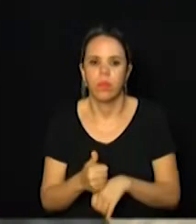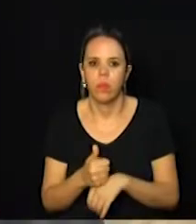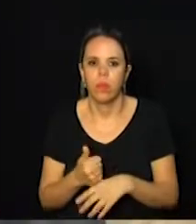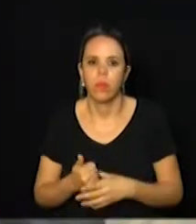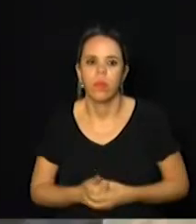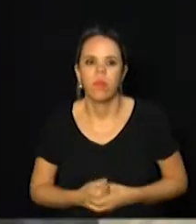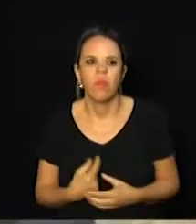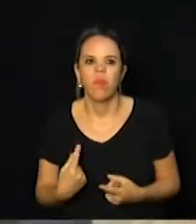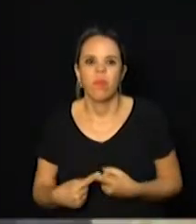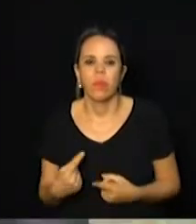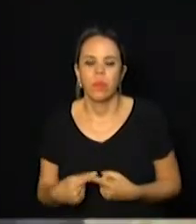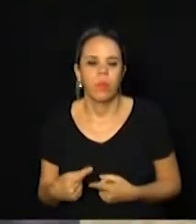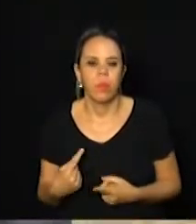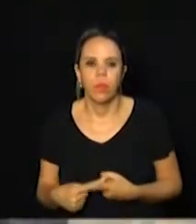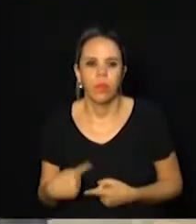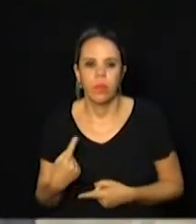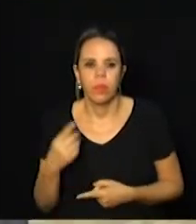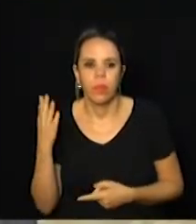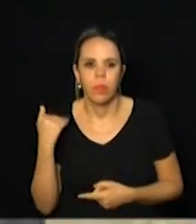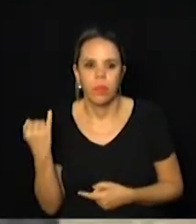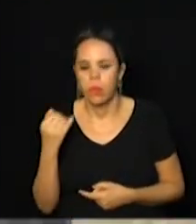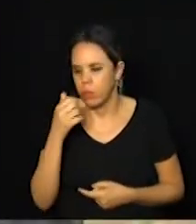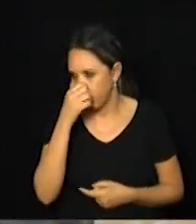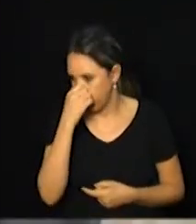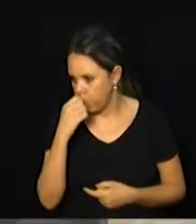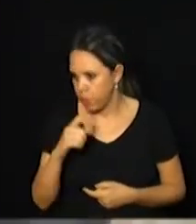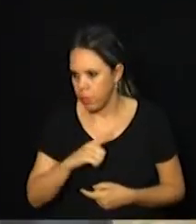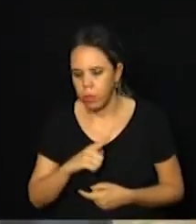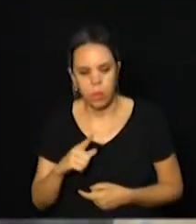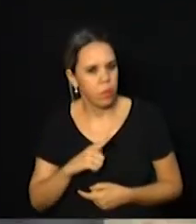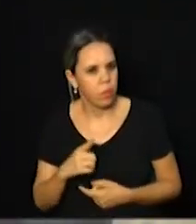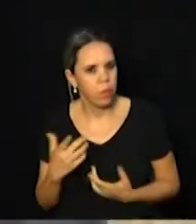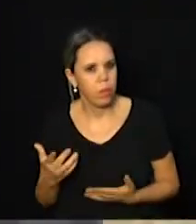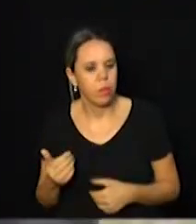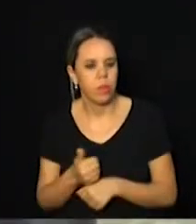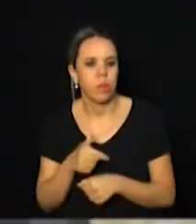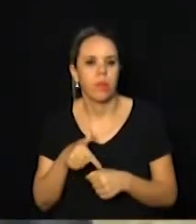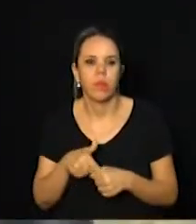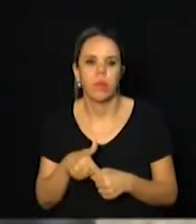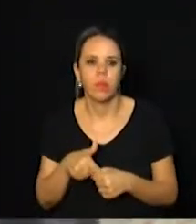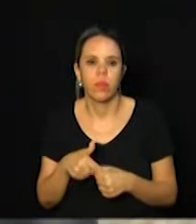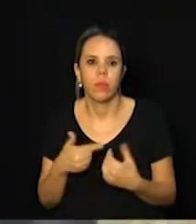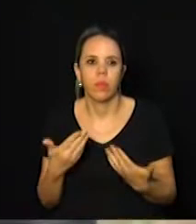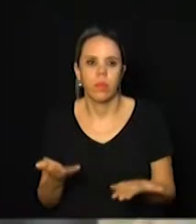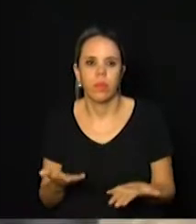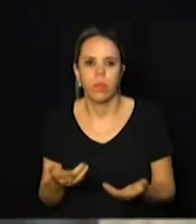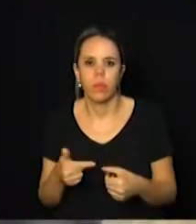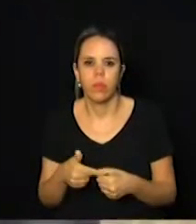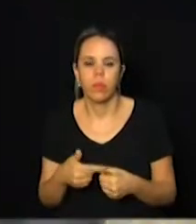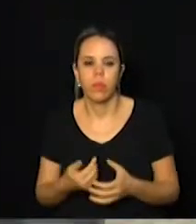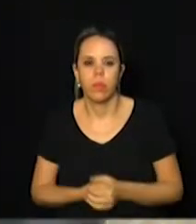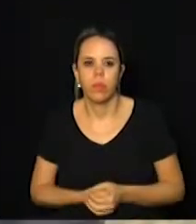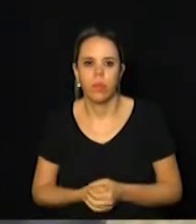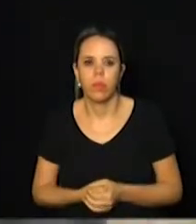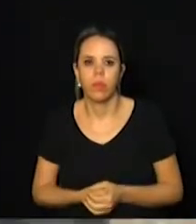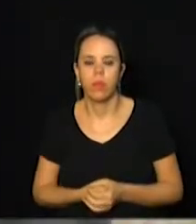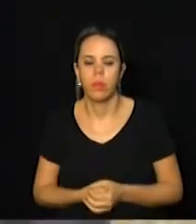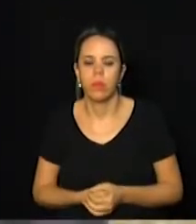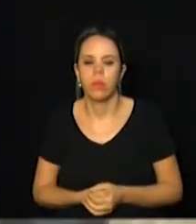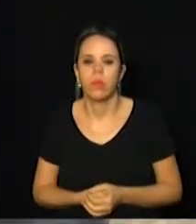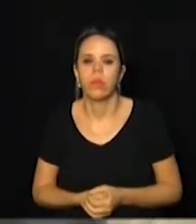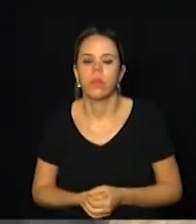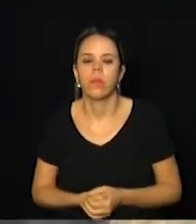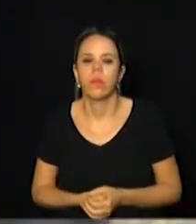noite a gente sabe da importância que tem um frentista ali na bomba de um posto de